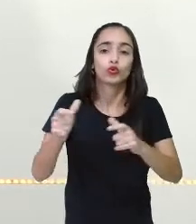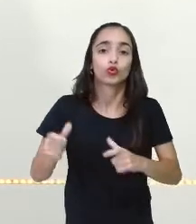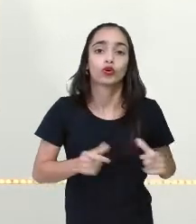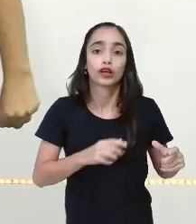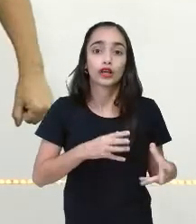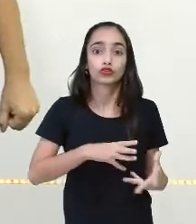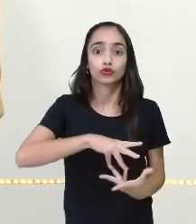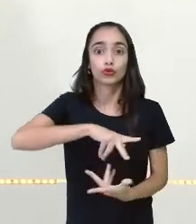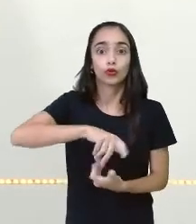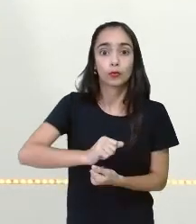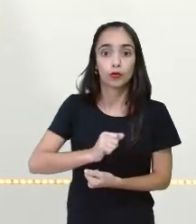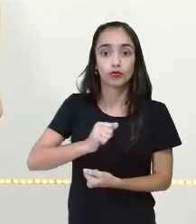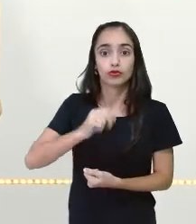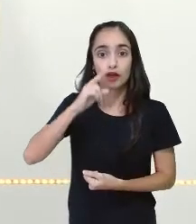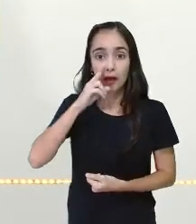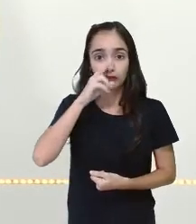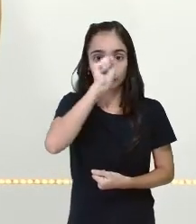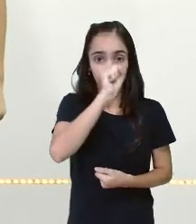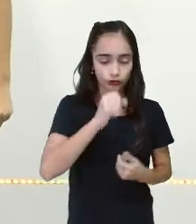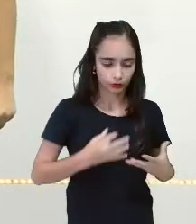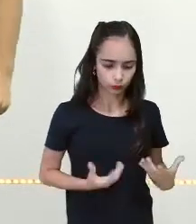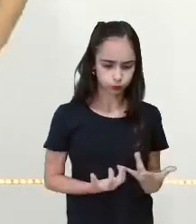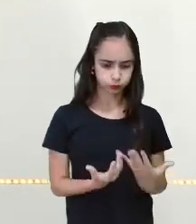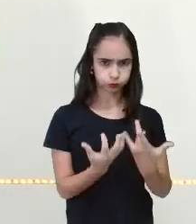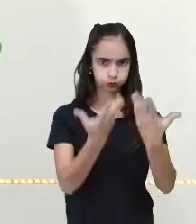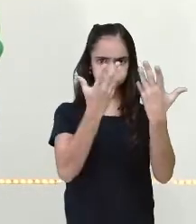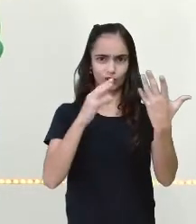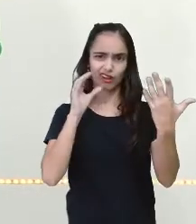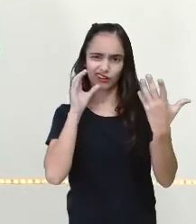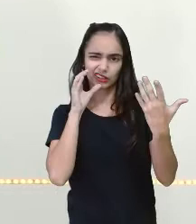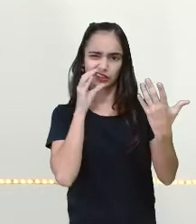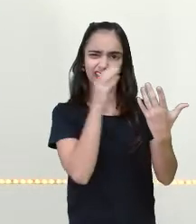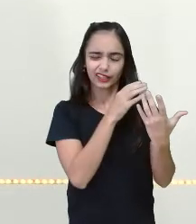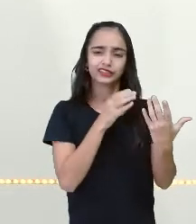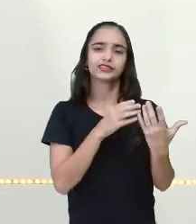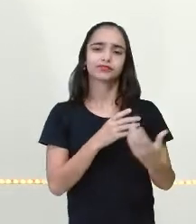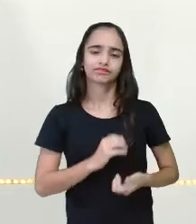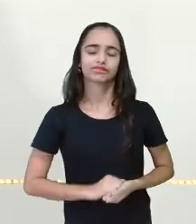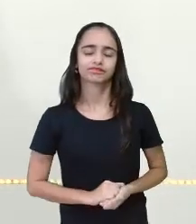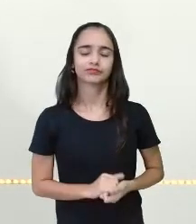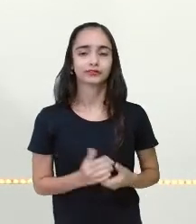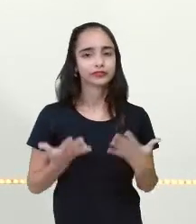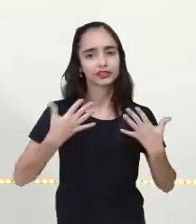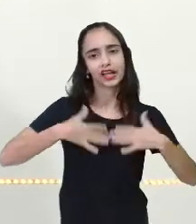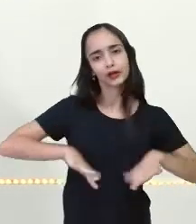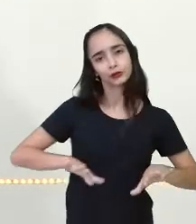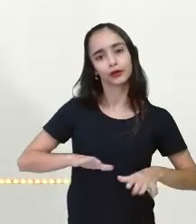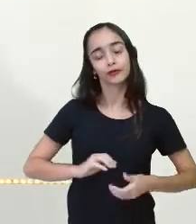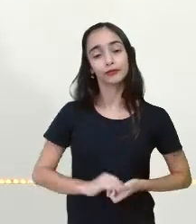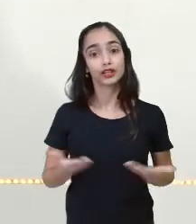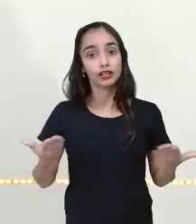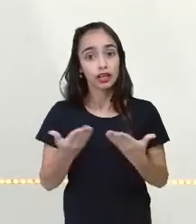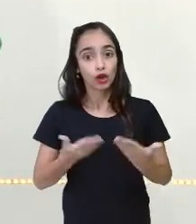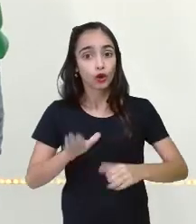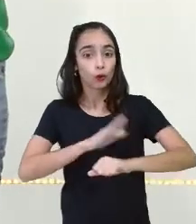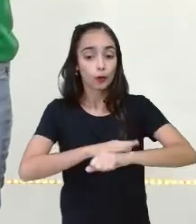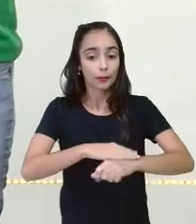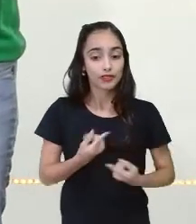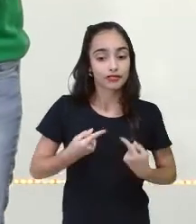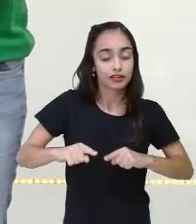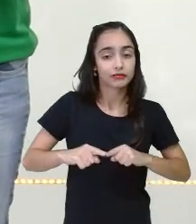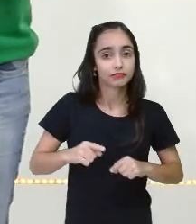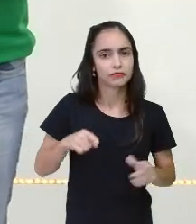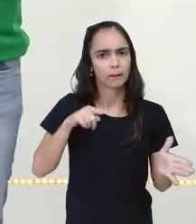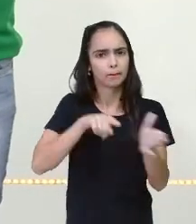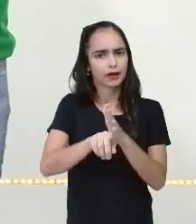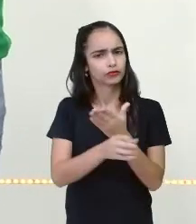para gerar isso aí. Perfeito, né? Usar a força da natureza. E aí chegou a hora do desafio. Perguntar para